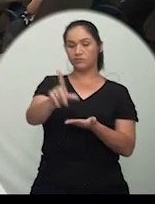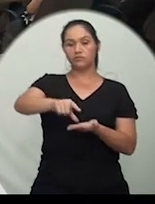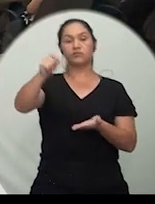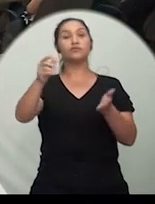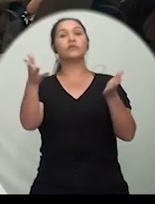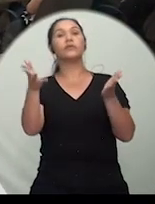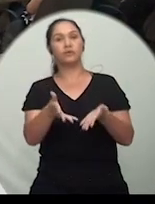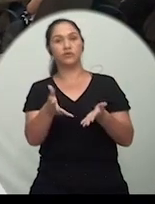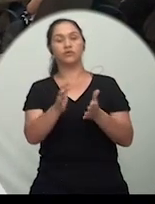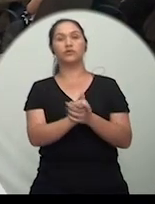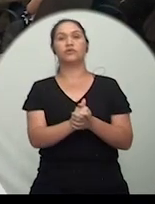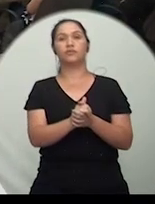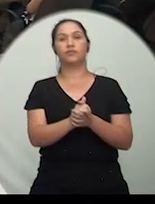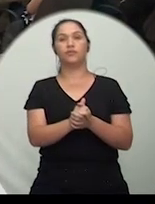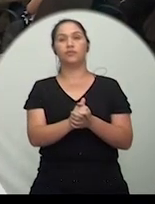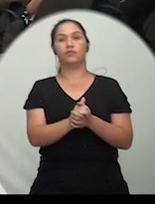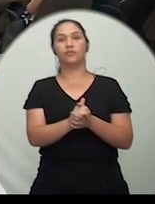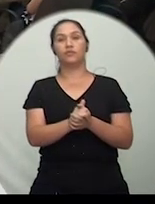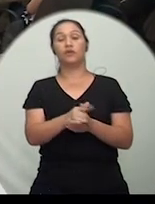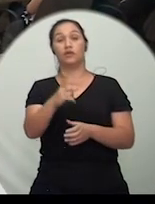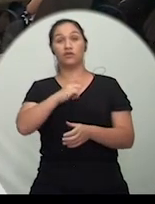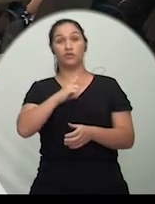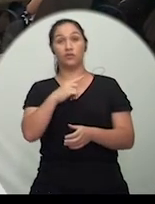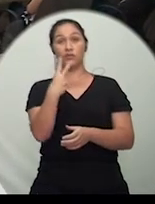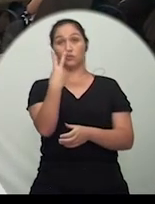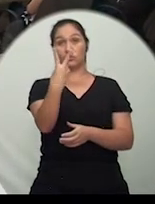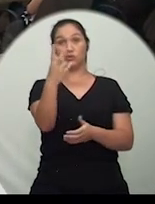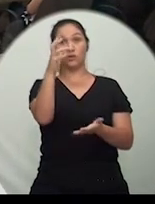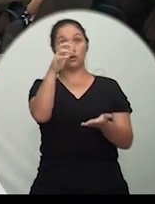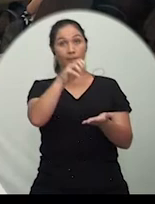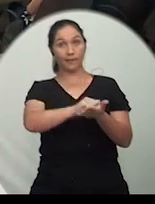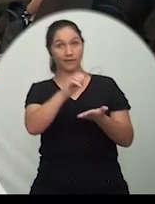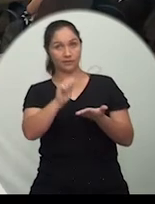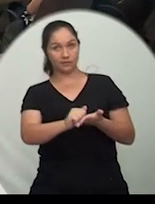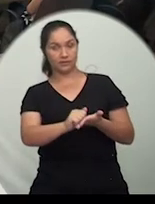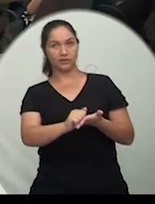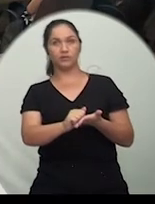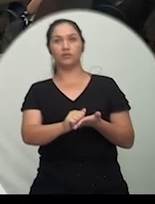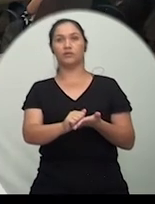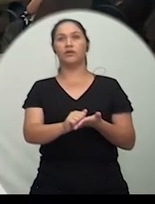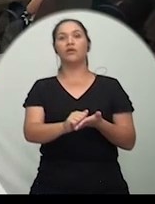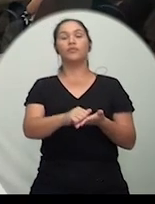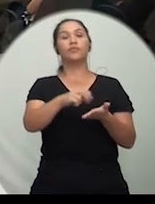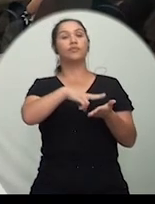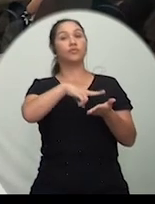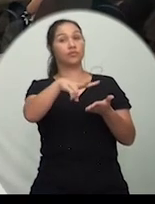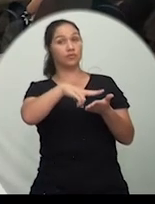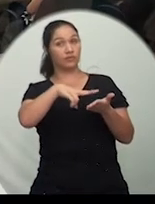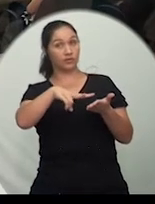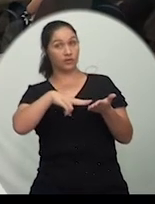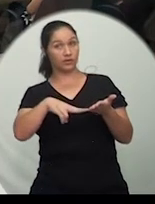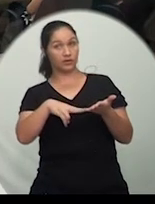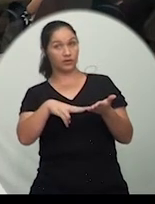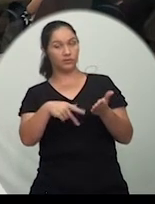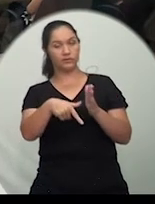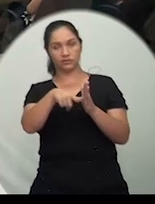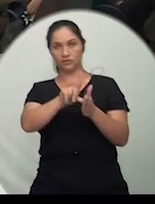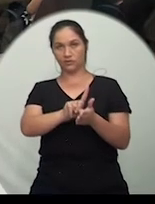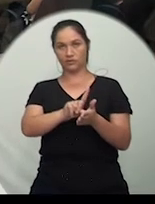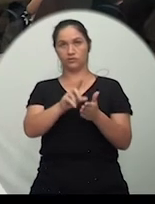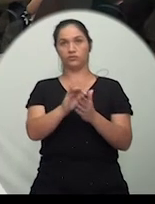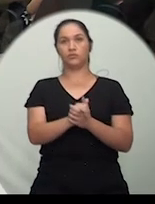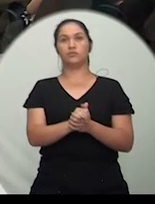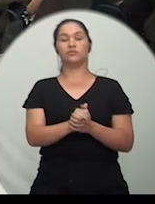presidência recebeu duas inscrições de chapas, conforme leitura no expediente, assim compostas.